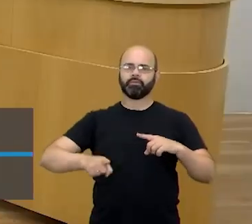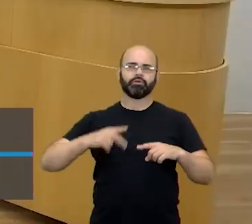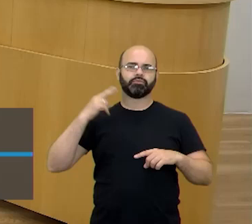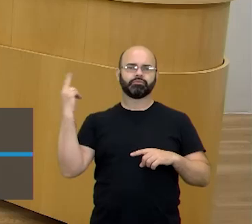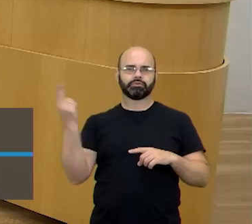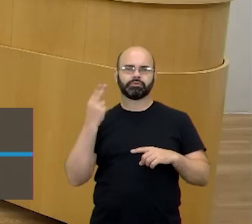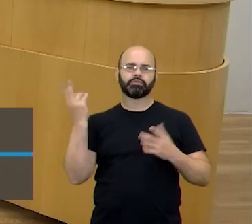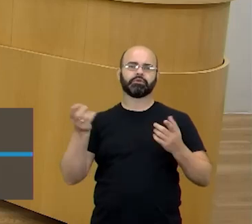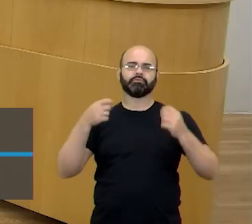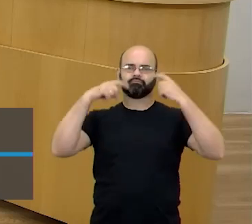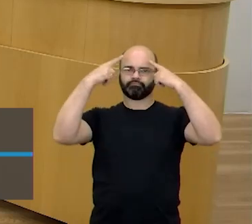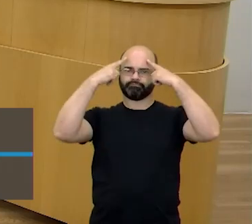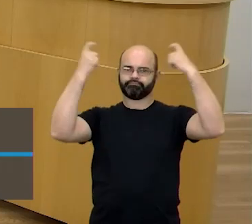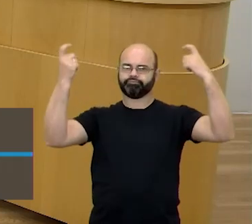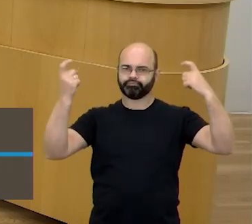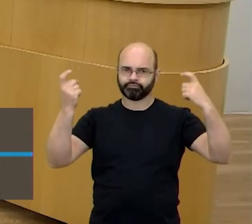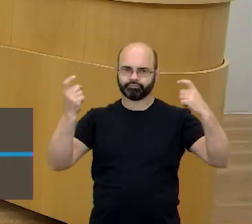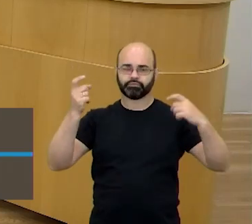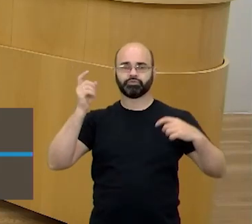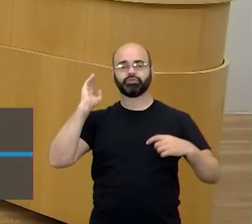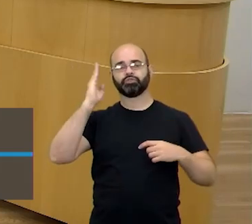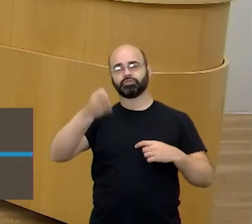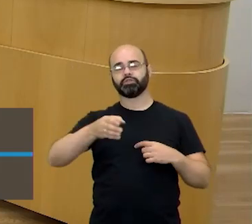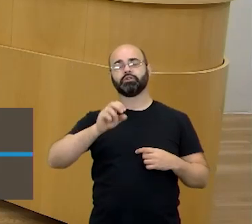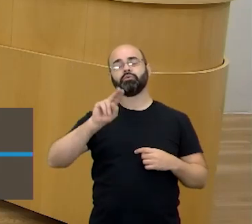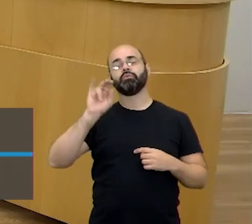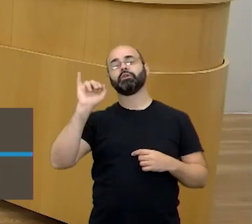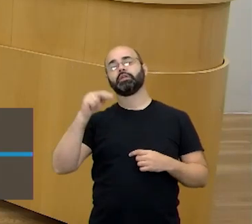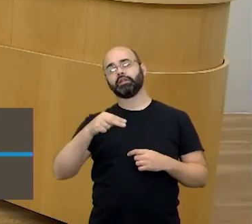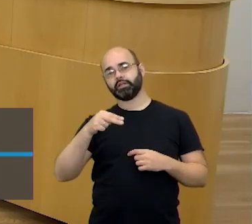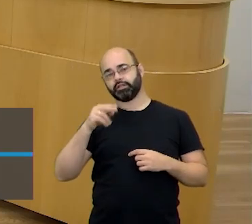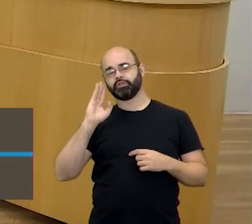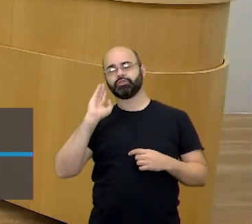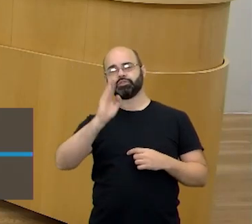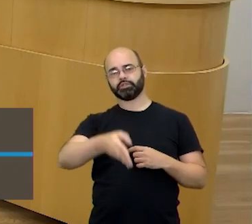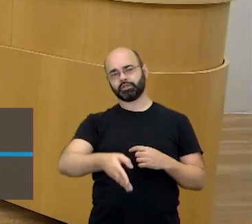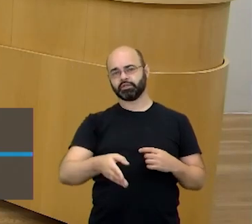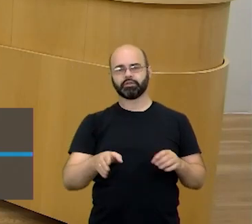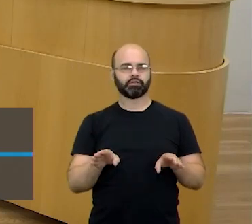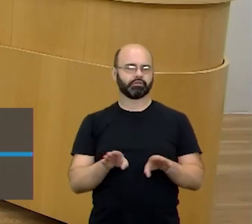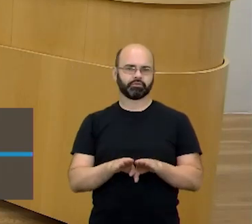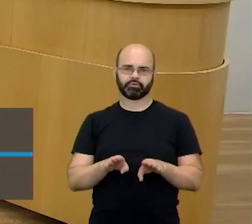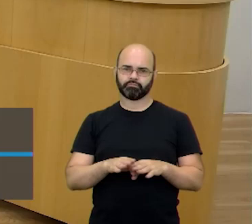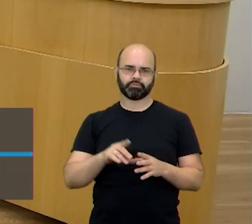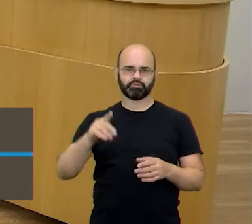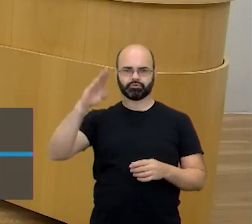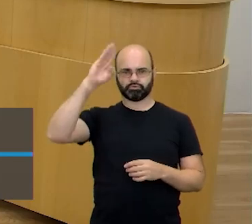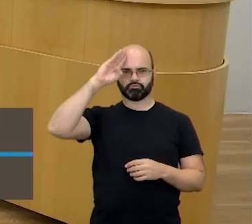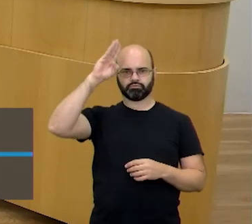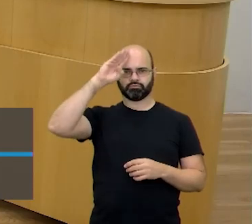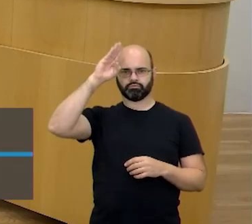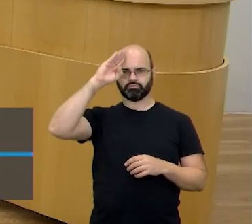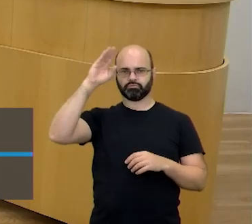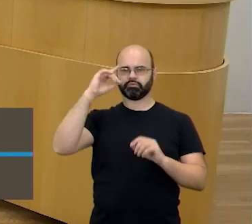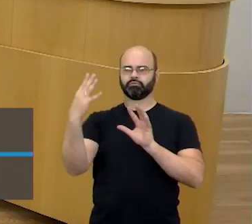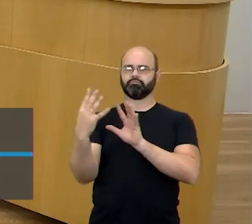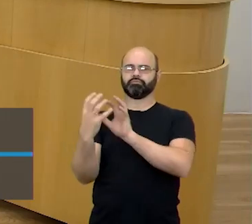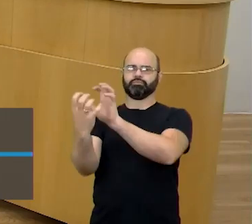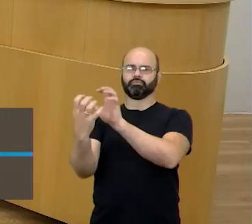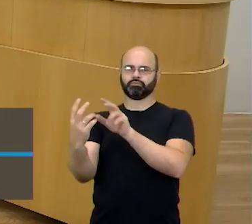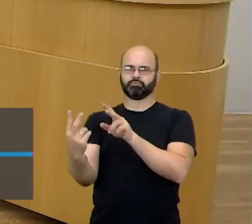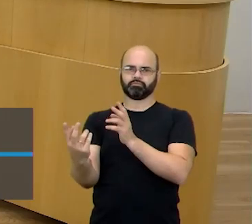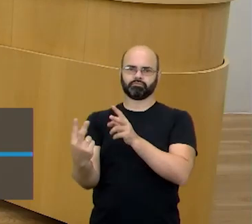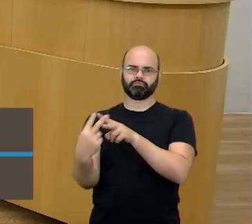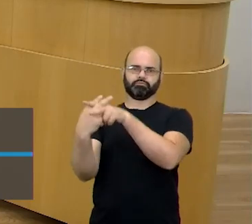de violência direta ou indireta, muitas vezes tão fortes quanto um soldado que está no fronte. E por que eu estou